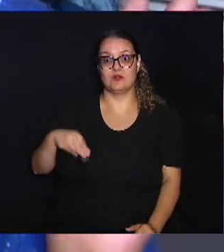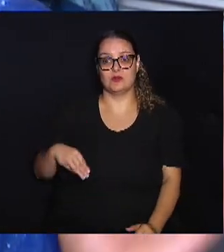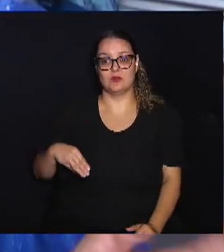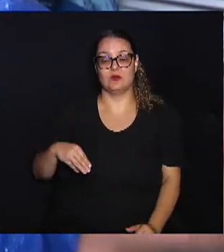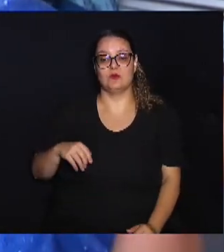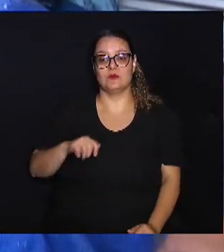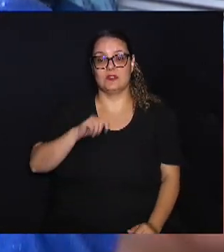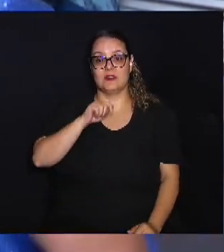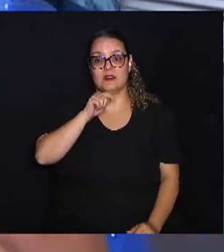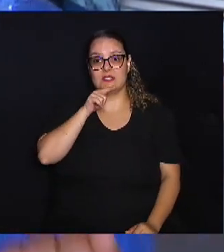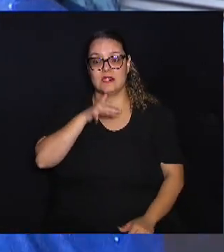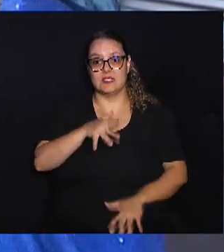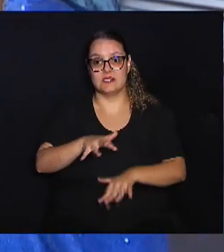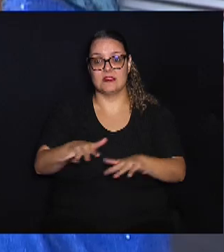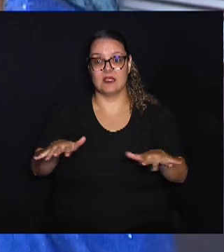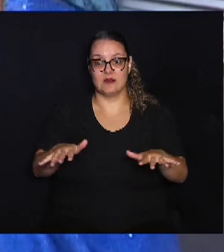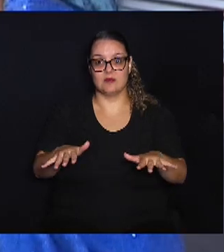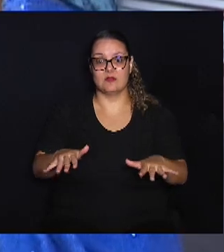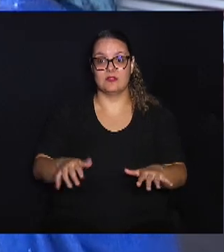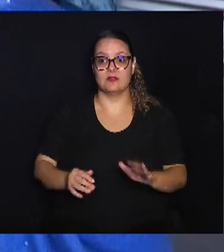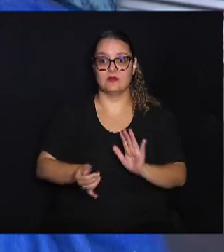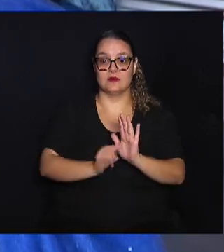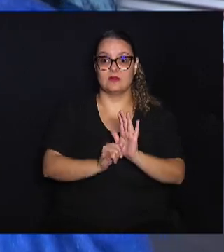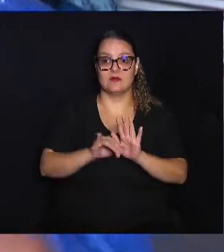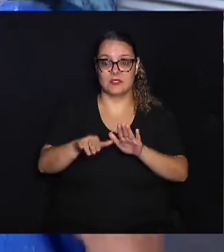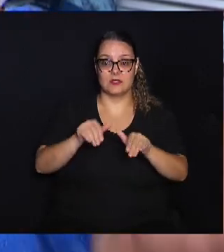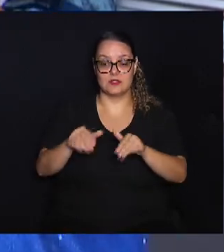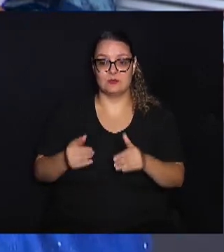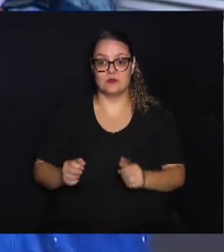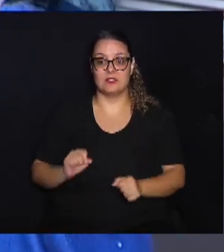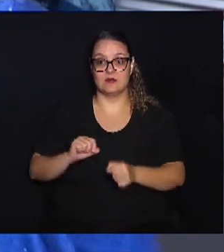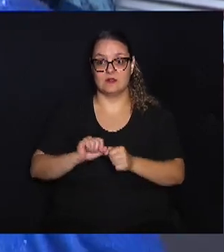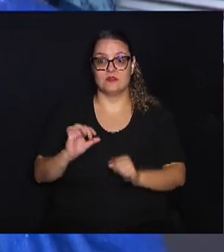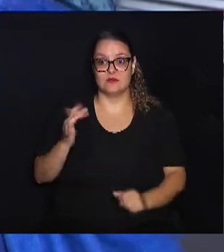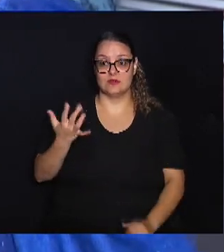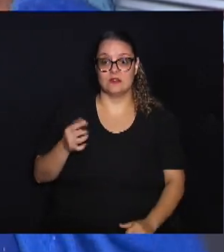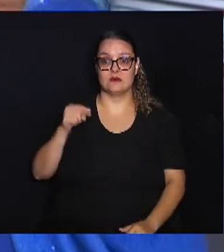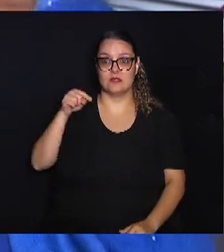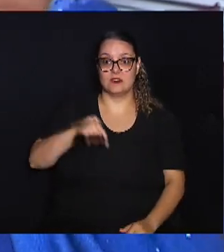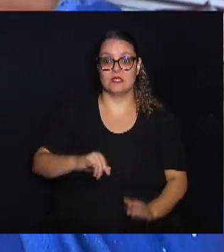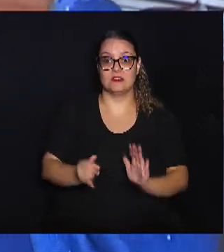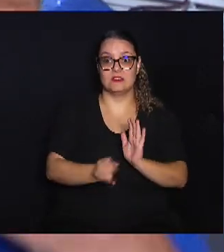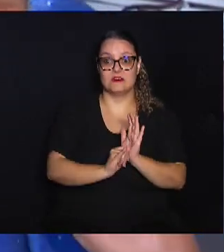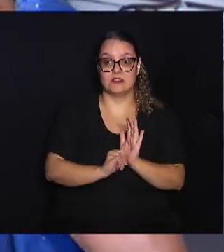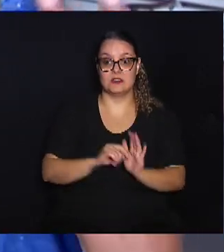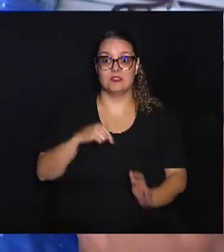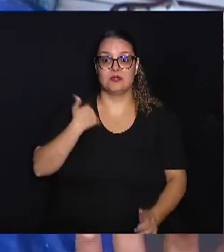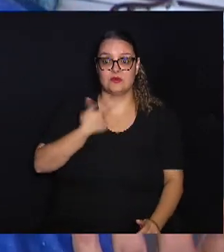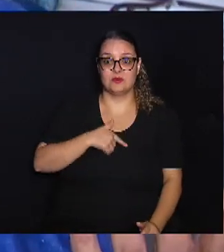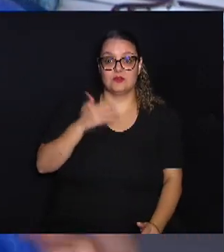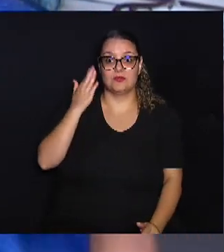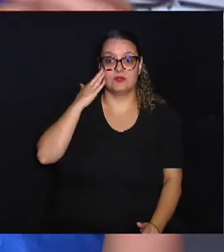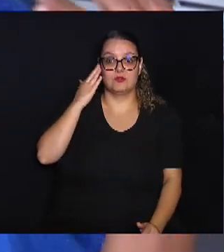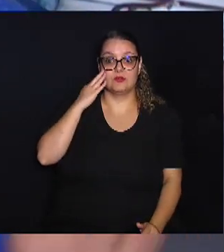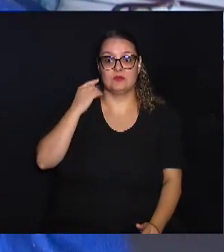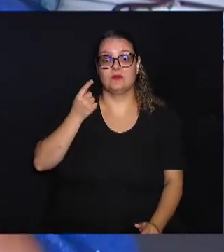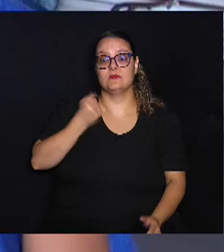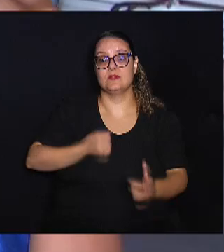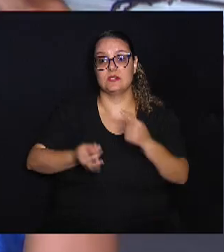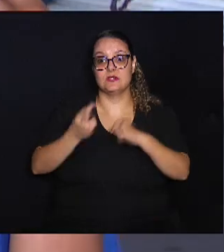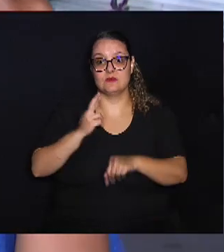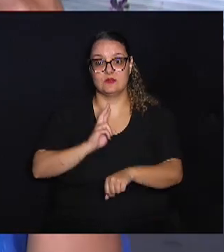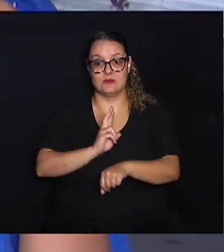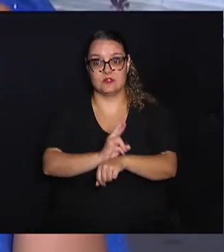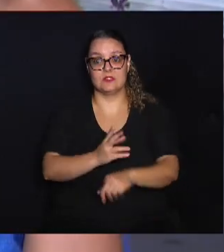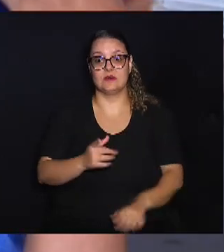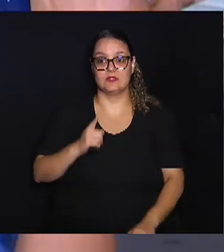realizar graças a esse edital de chamamento, né? Porque a partir desse edital, a gente sabe que vai ter um recurso, que vai ter já